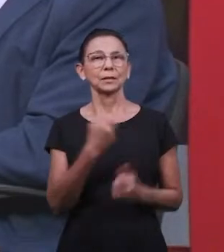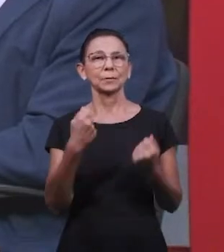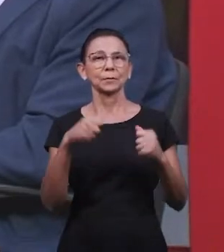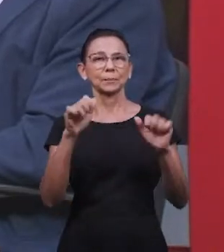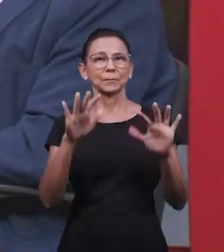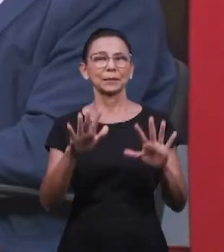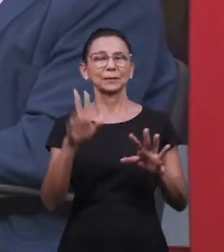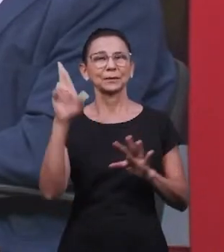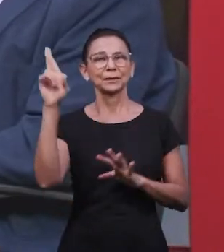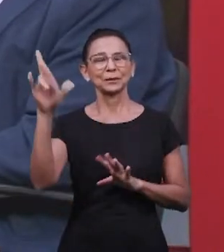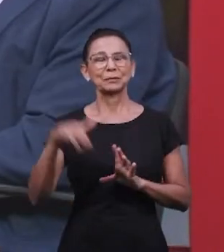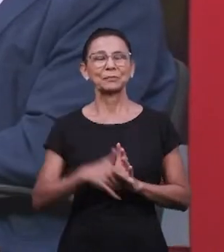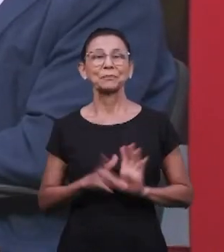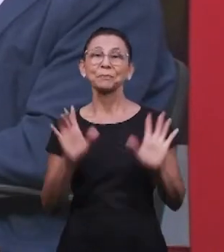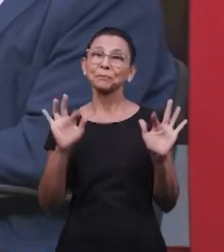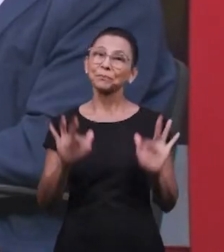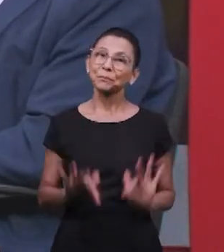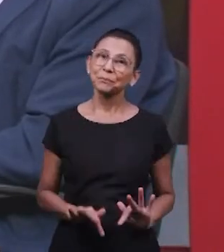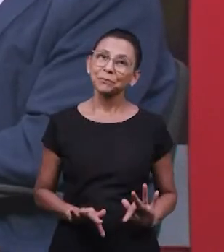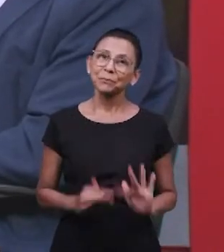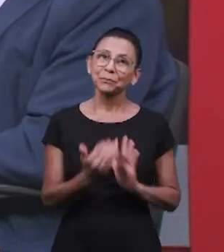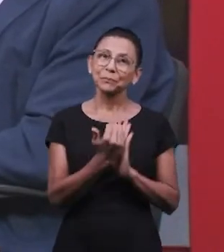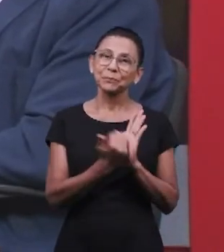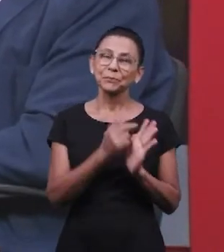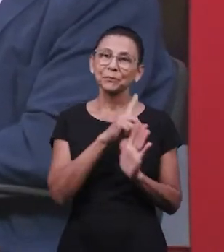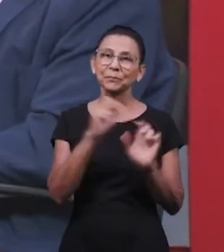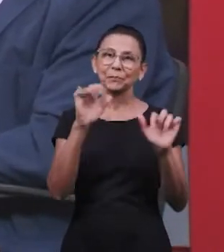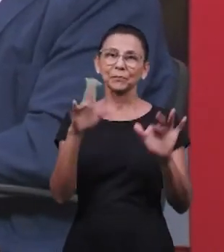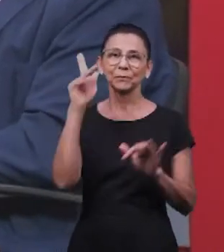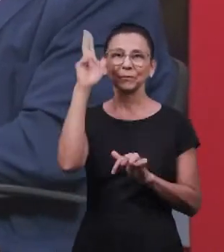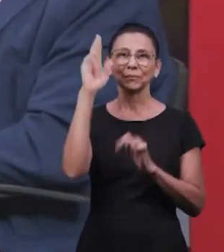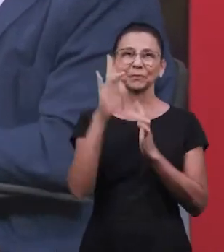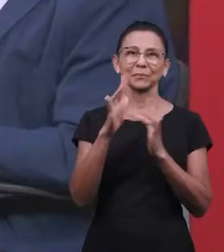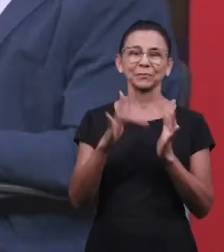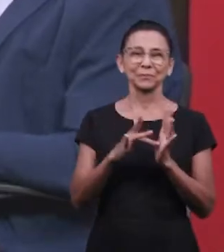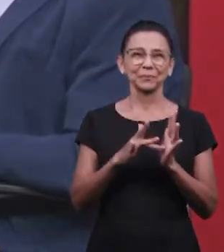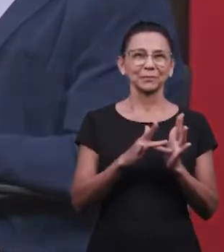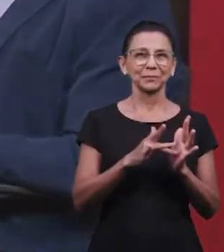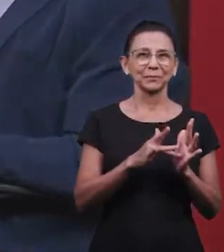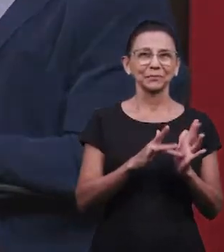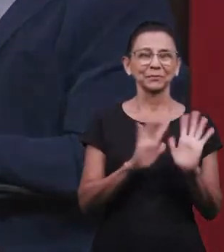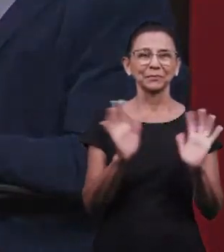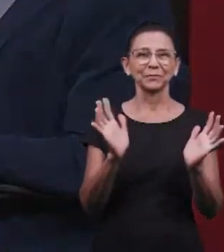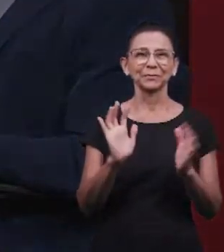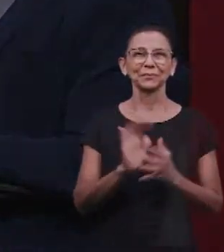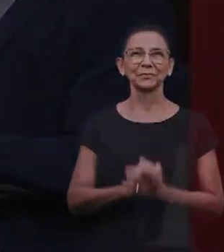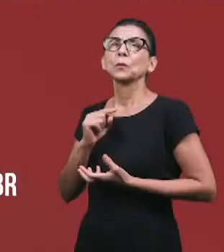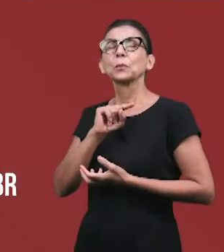Estamos chegando então ao final desse programa. Deus abençoe. A paz do Senhor Jesus. Paz do Senhor. Paz do Senhor.